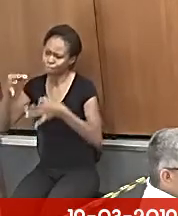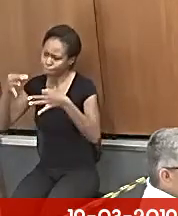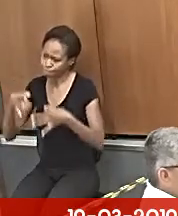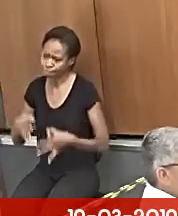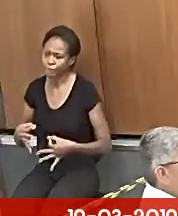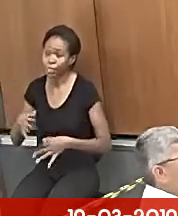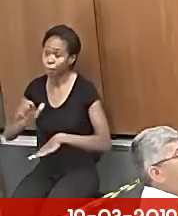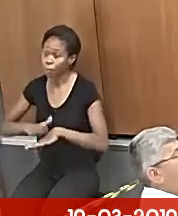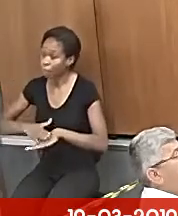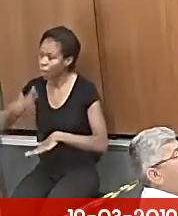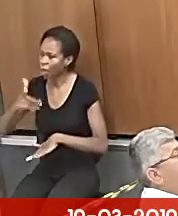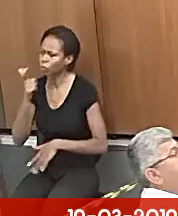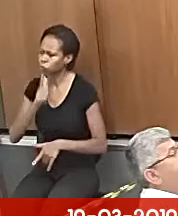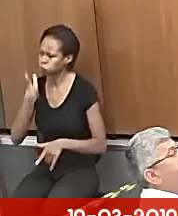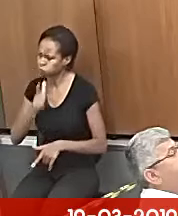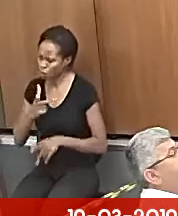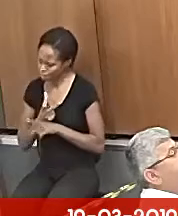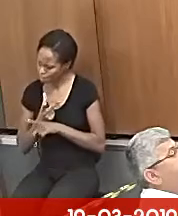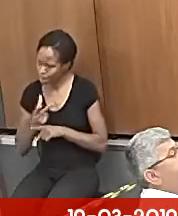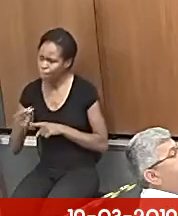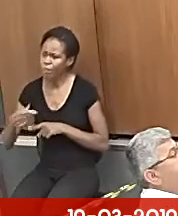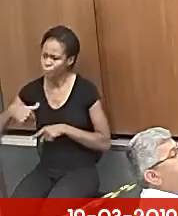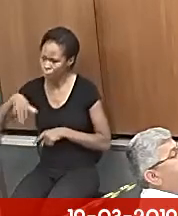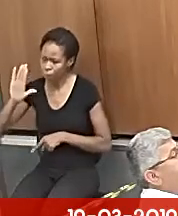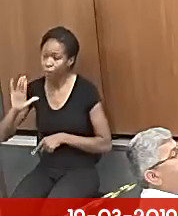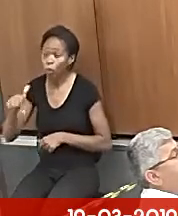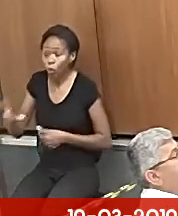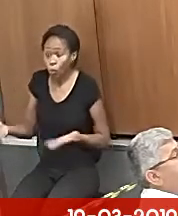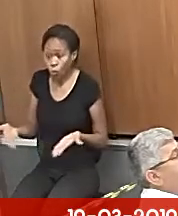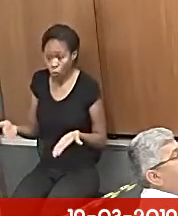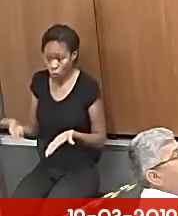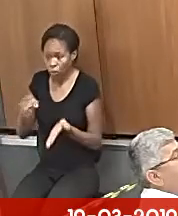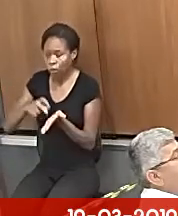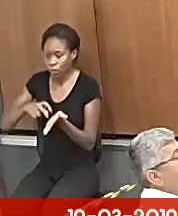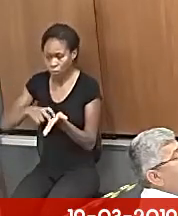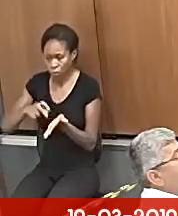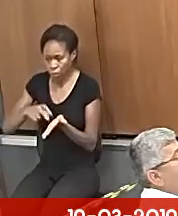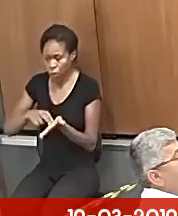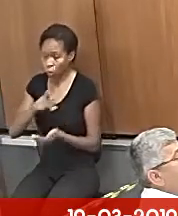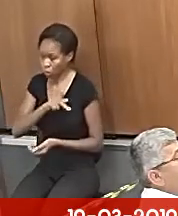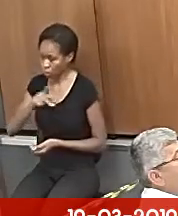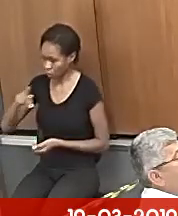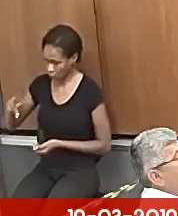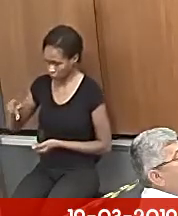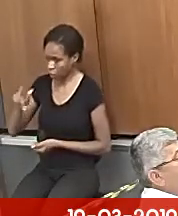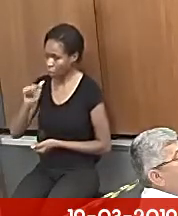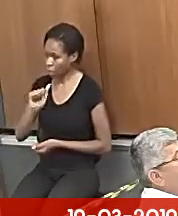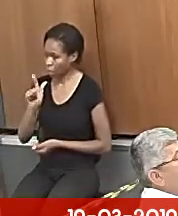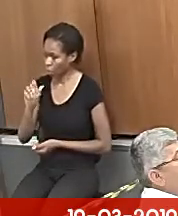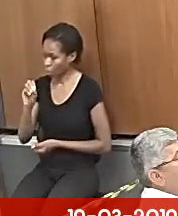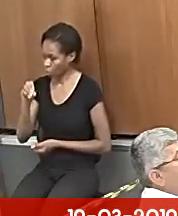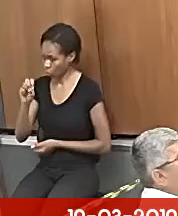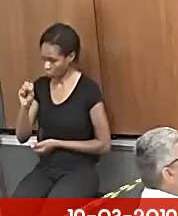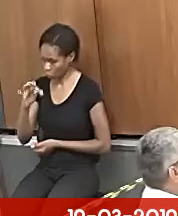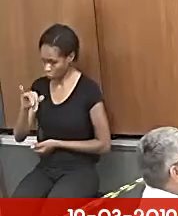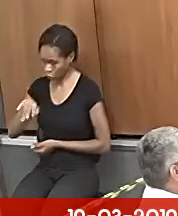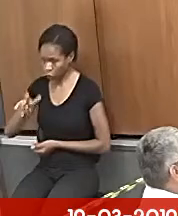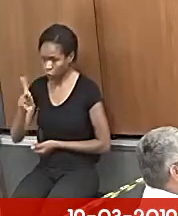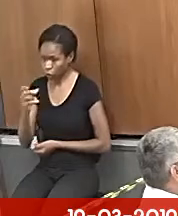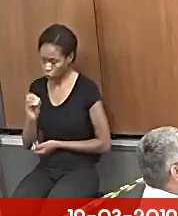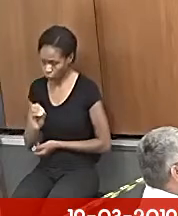conquistas hoje pela manhã o presidente da casa deputado agostinho patrus nos reuniu o presidente de comissão